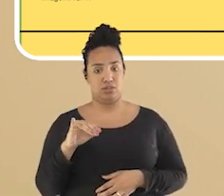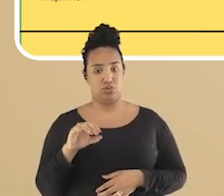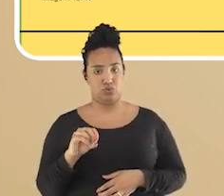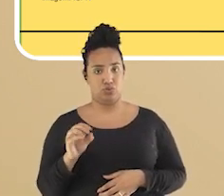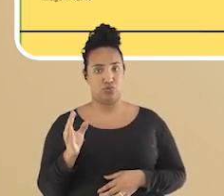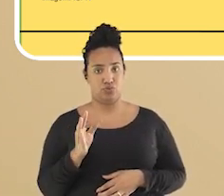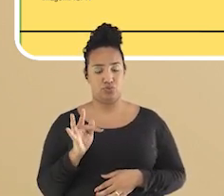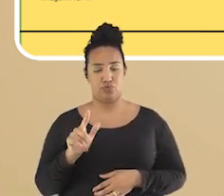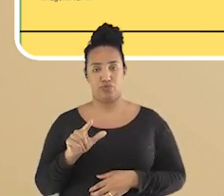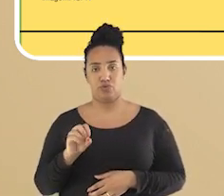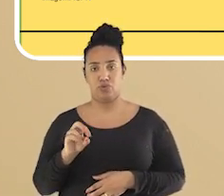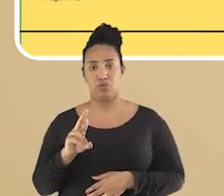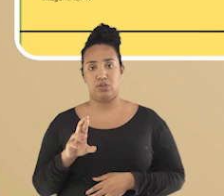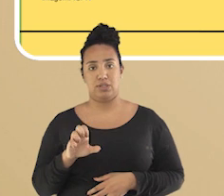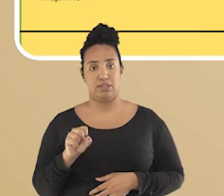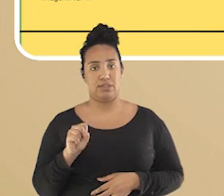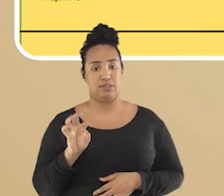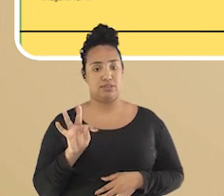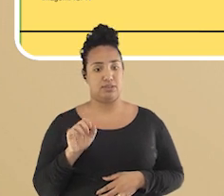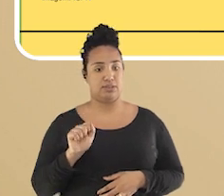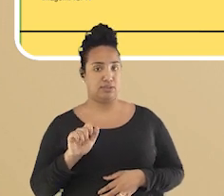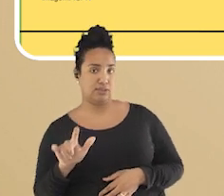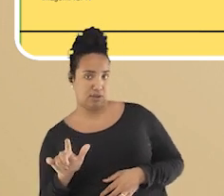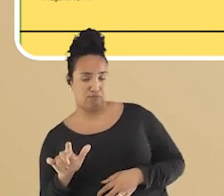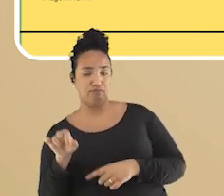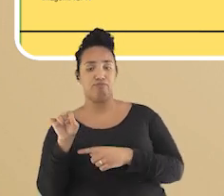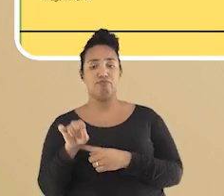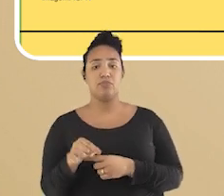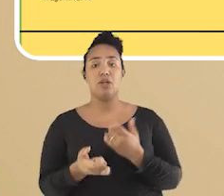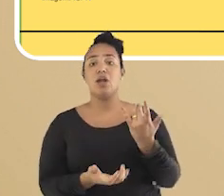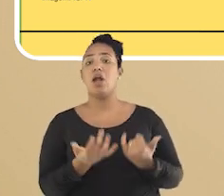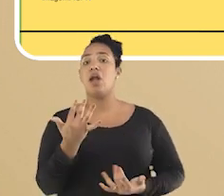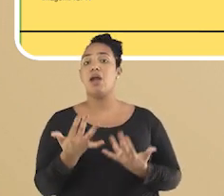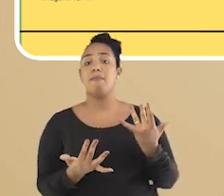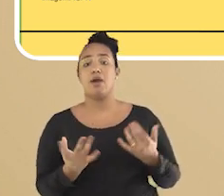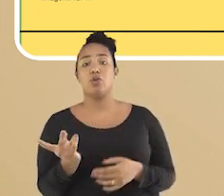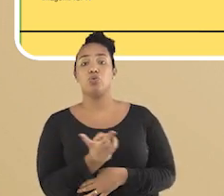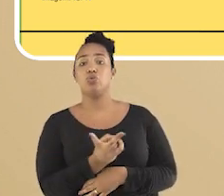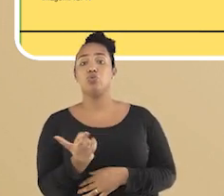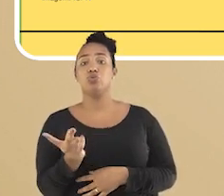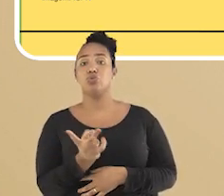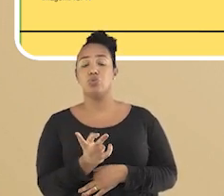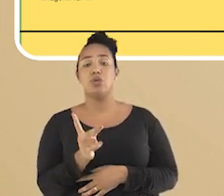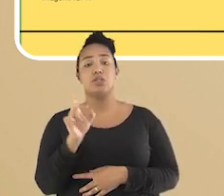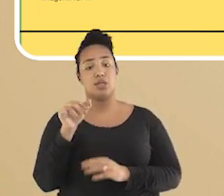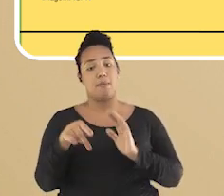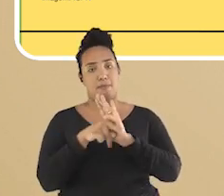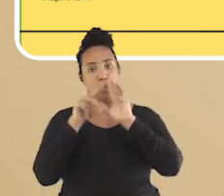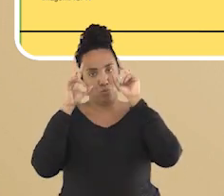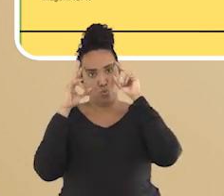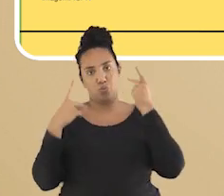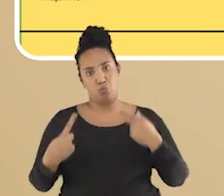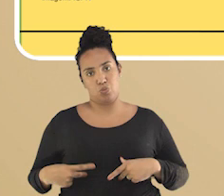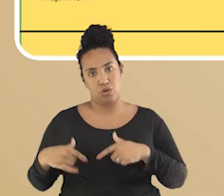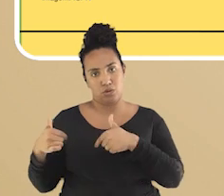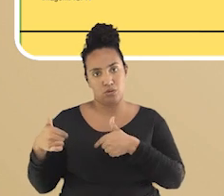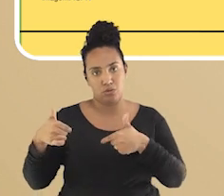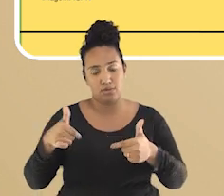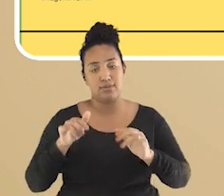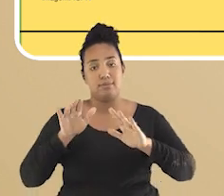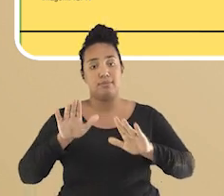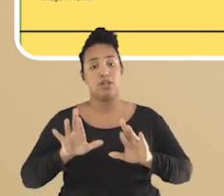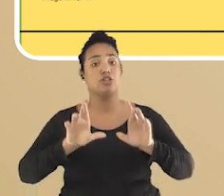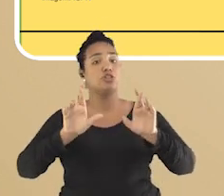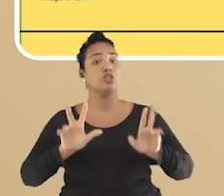tipos de queimadas são feitas pela ação humana. O que altera é a intenção e o propósito